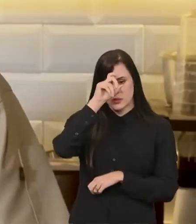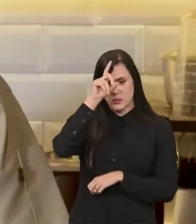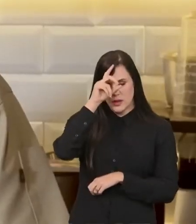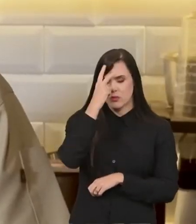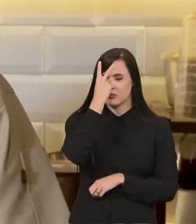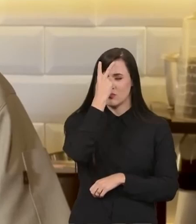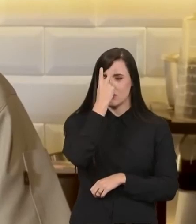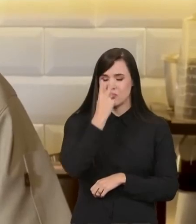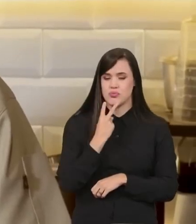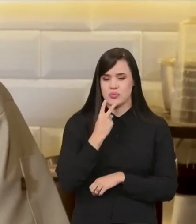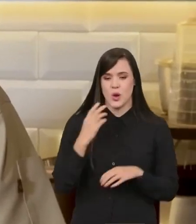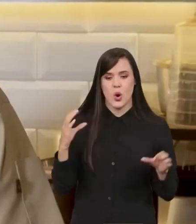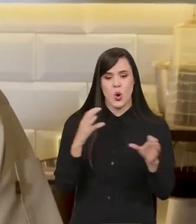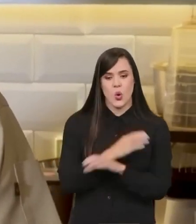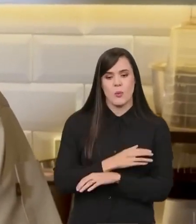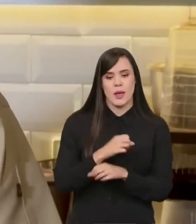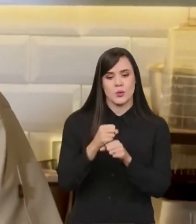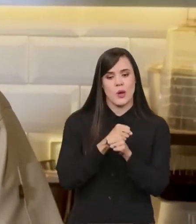cego totalmente em 98.